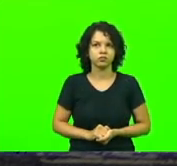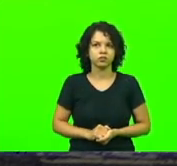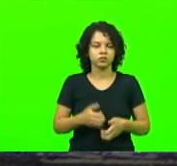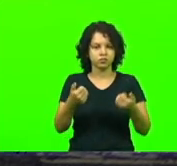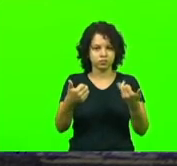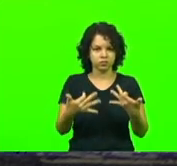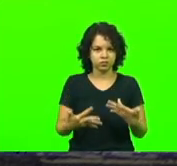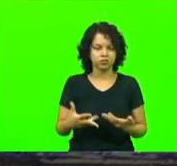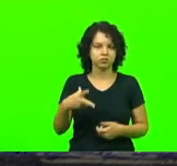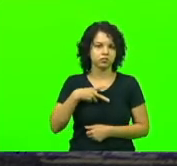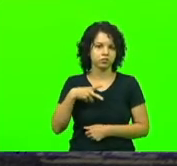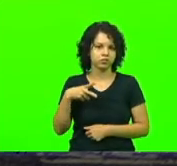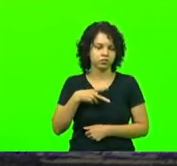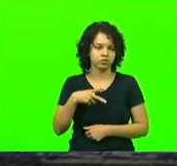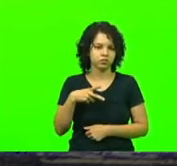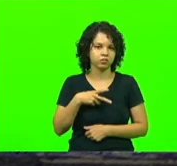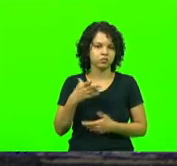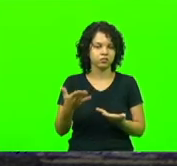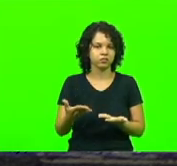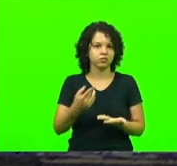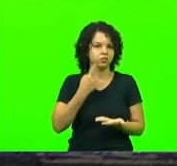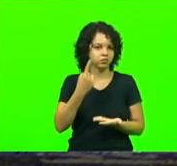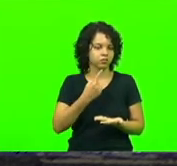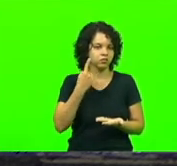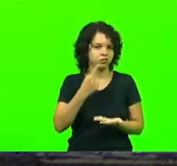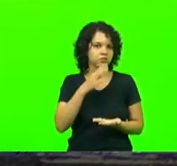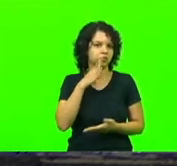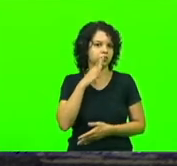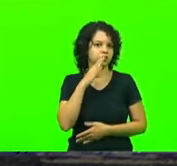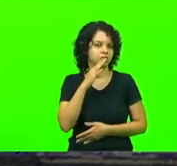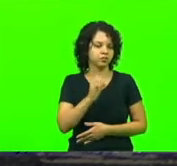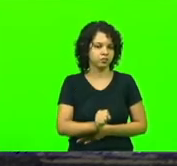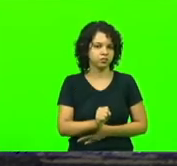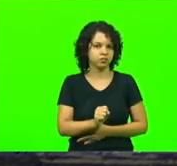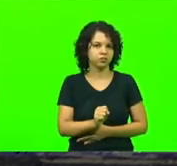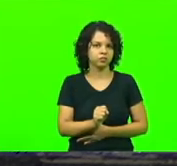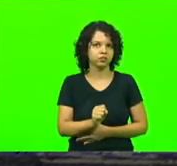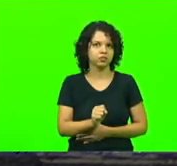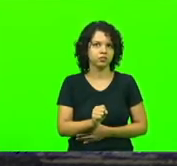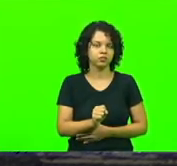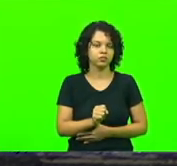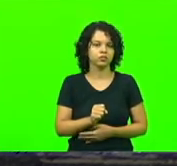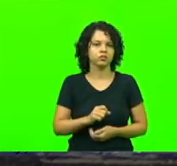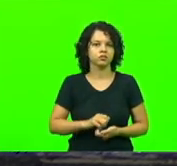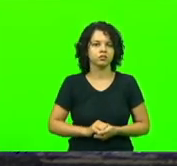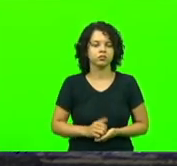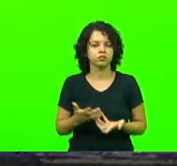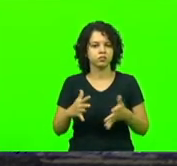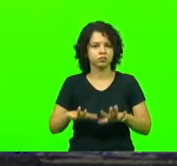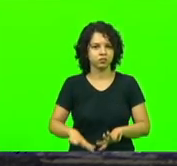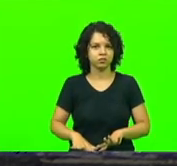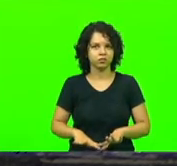explicações pessoais, com a palavra o deputado Bruno Souza, que abre mão.